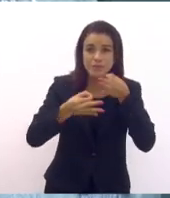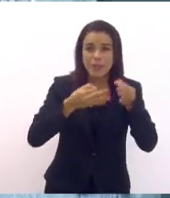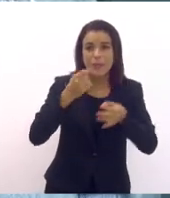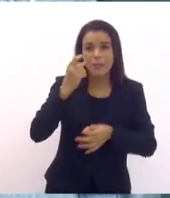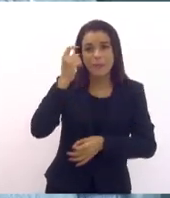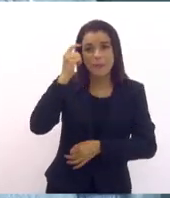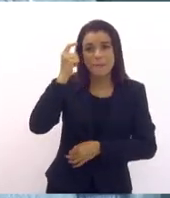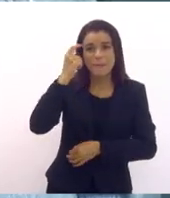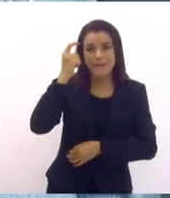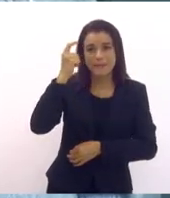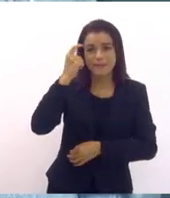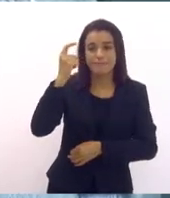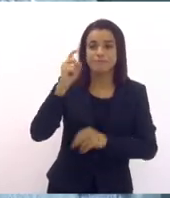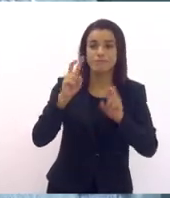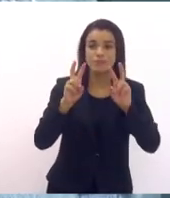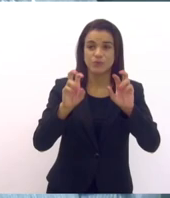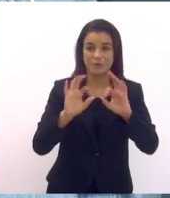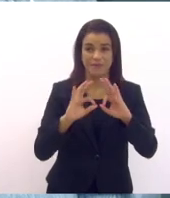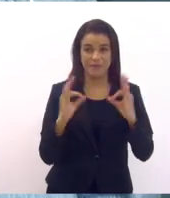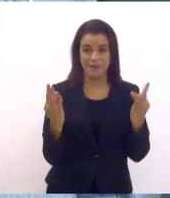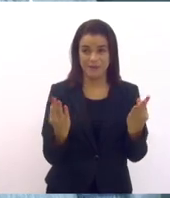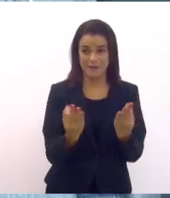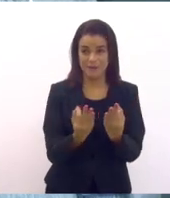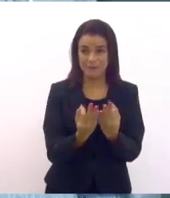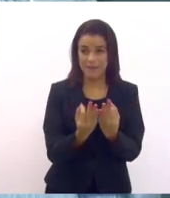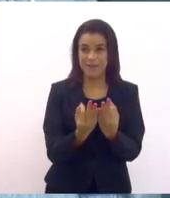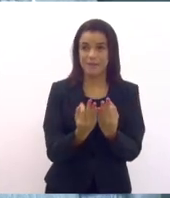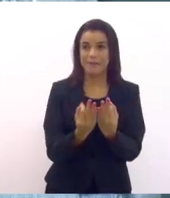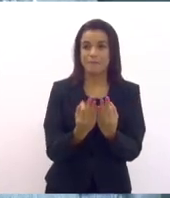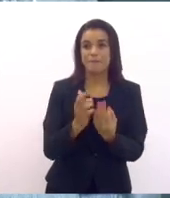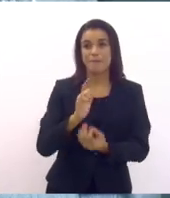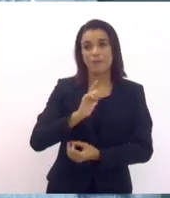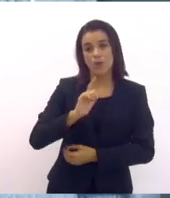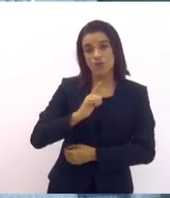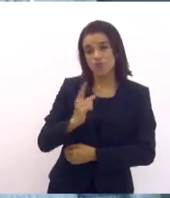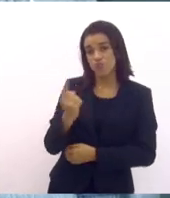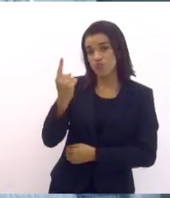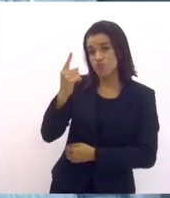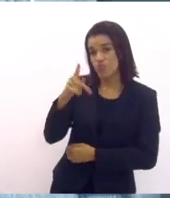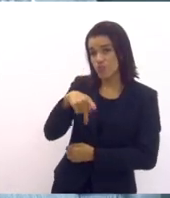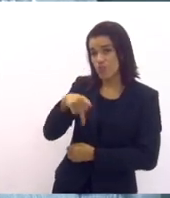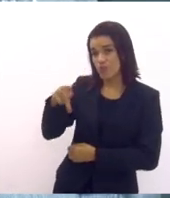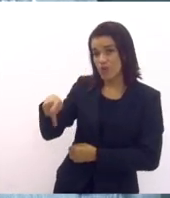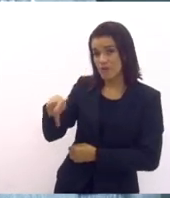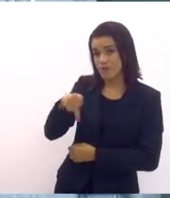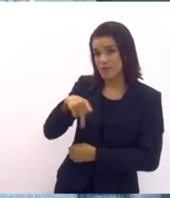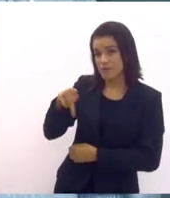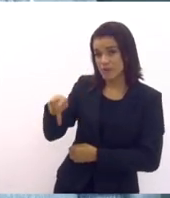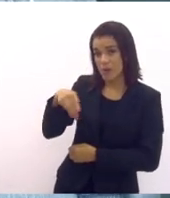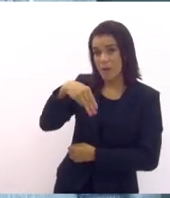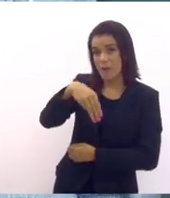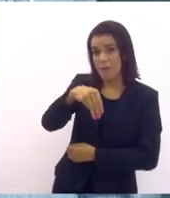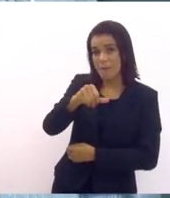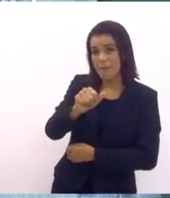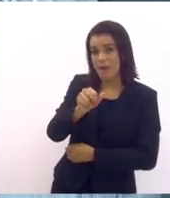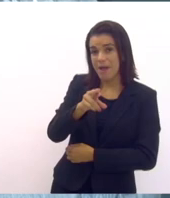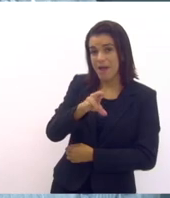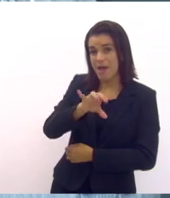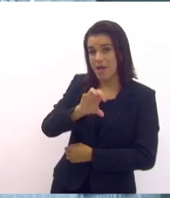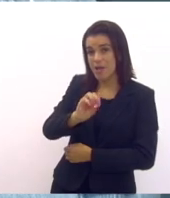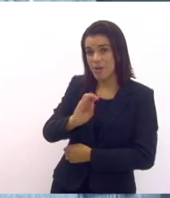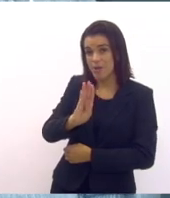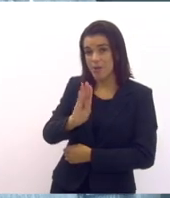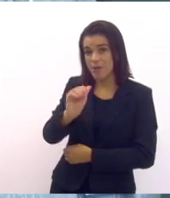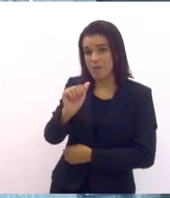também com relação você falou da família nós temos um um professor eh Mário Barbosa que ele escreveu um